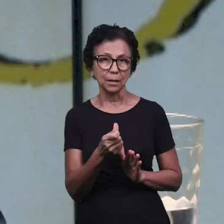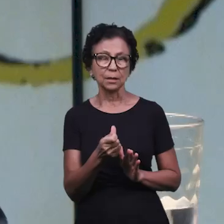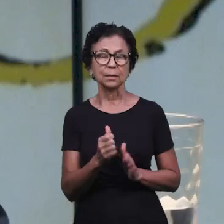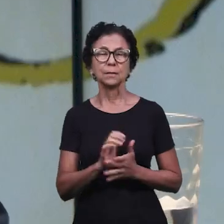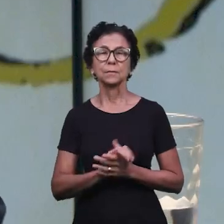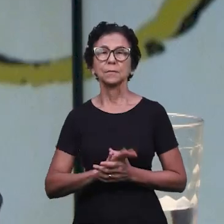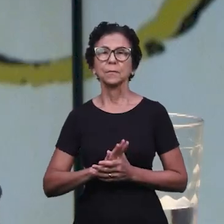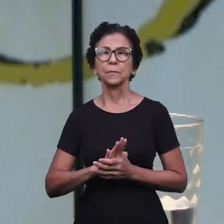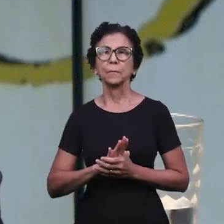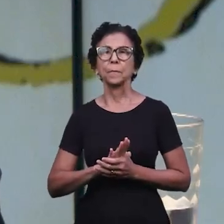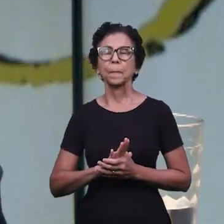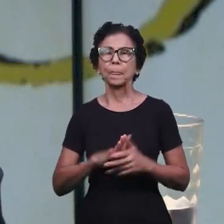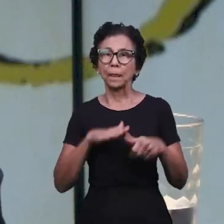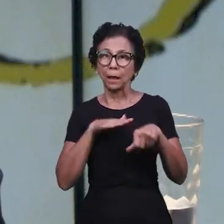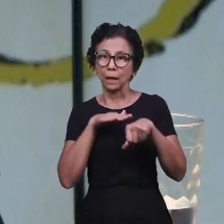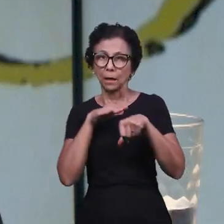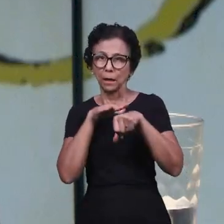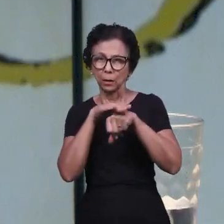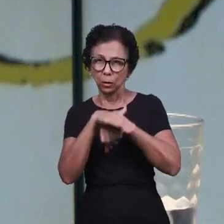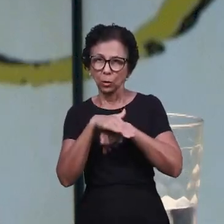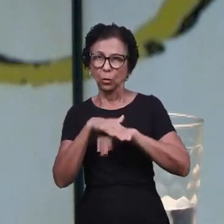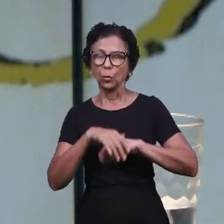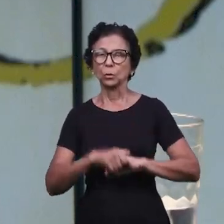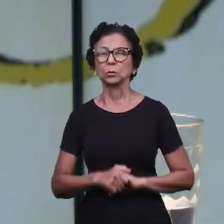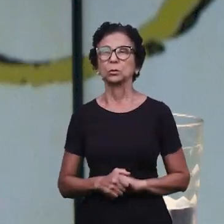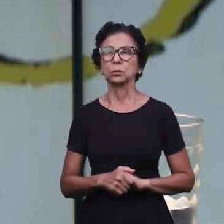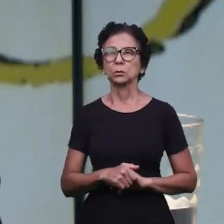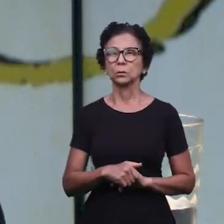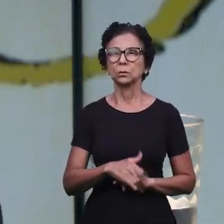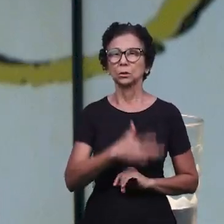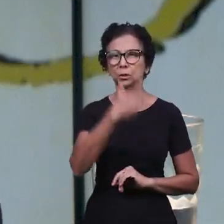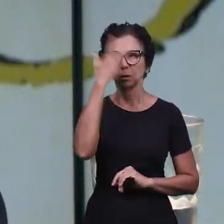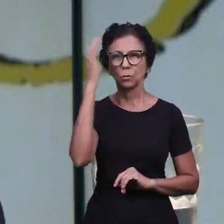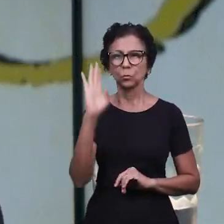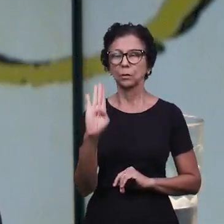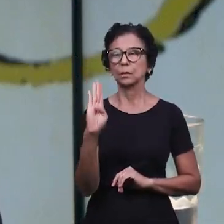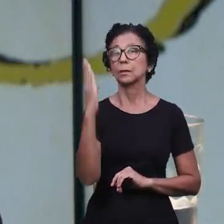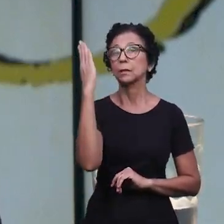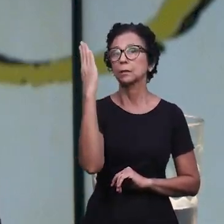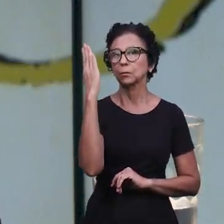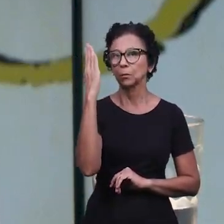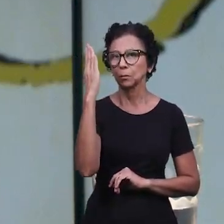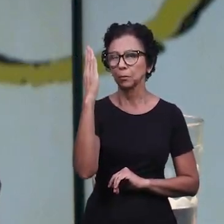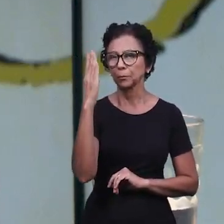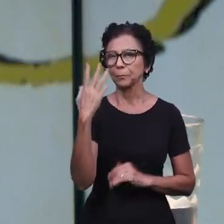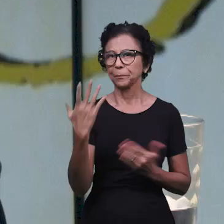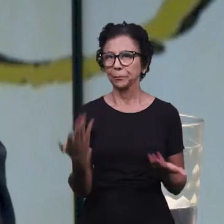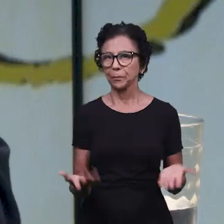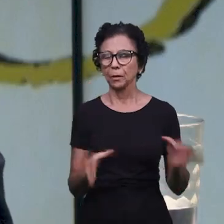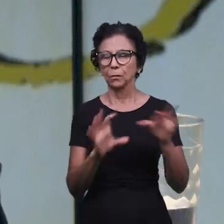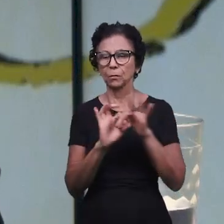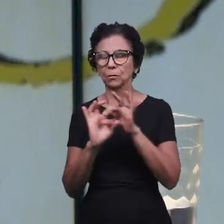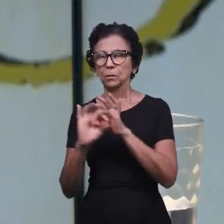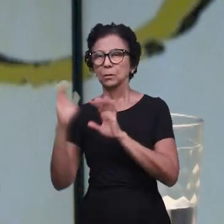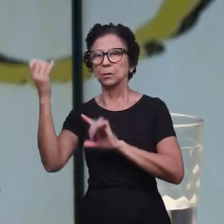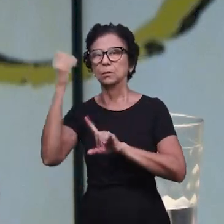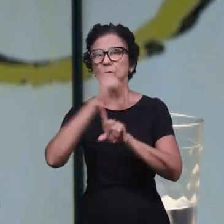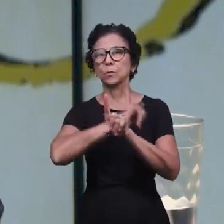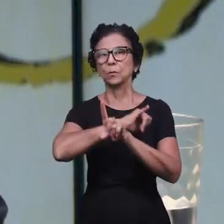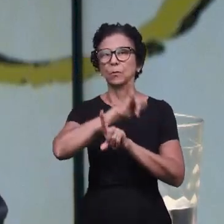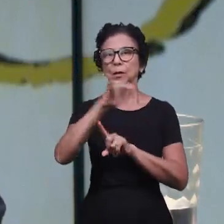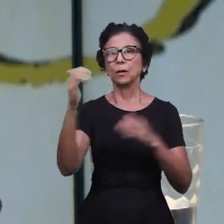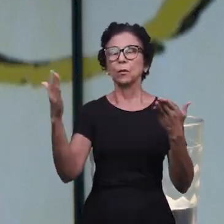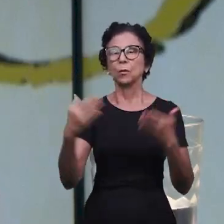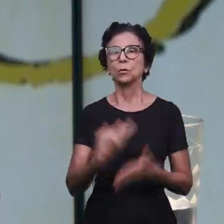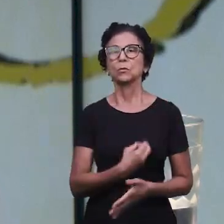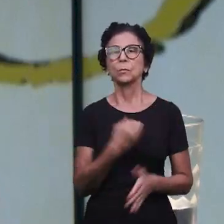ali. Então, profeticamente, dentro do contexto profético, nós estamos vivendo hoje um momento da noite. E nessa hora da noite, o